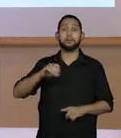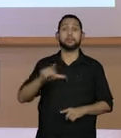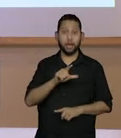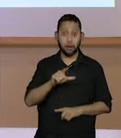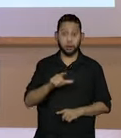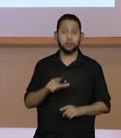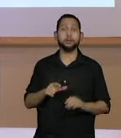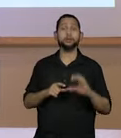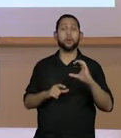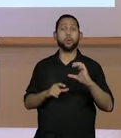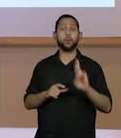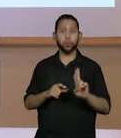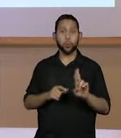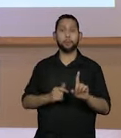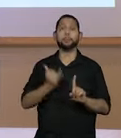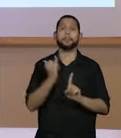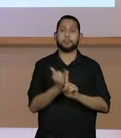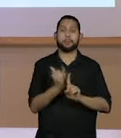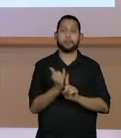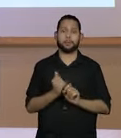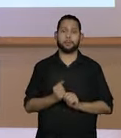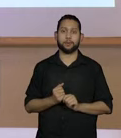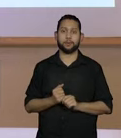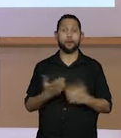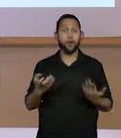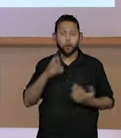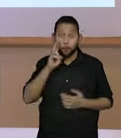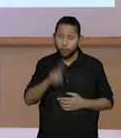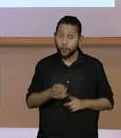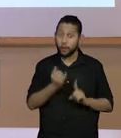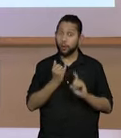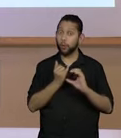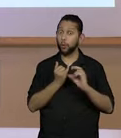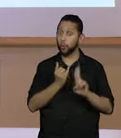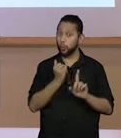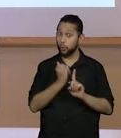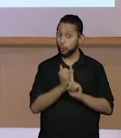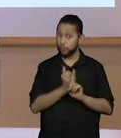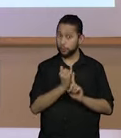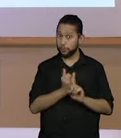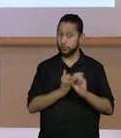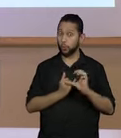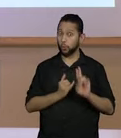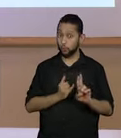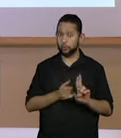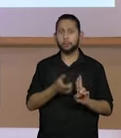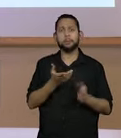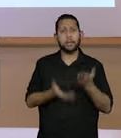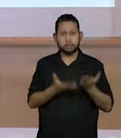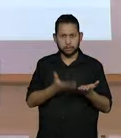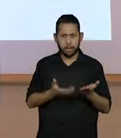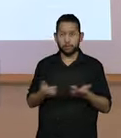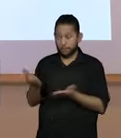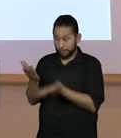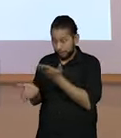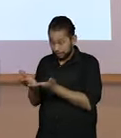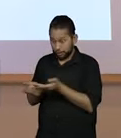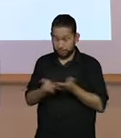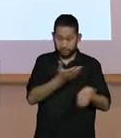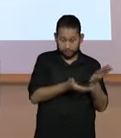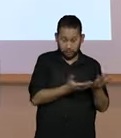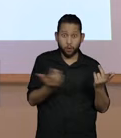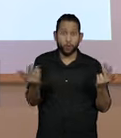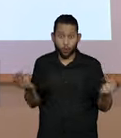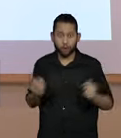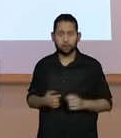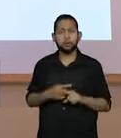cobre. Vamos, então, analisar o metal cobre. A gente já viu que ele está balanceado, porém, o sódio não. Como nós vimos que